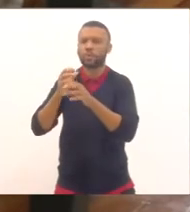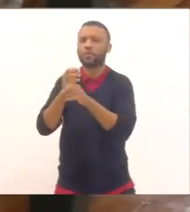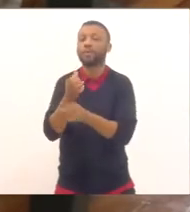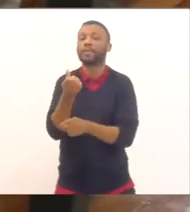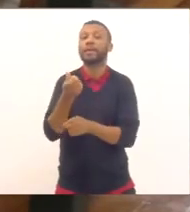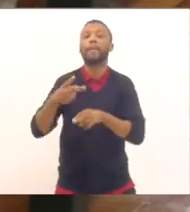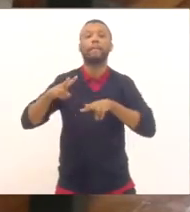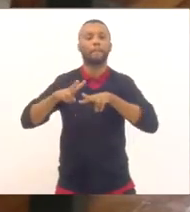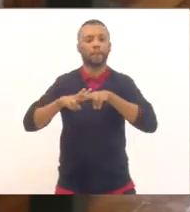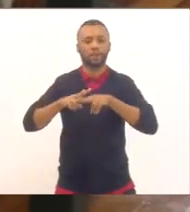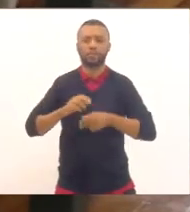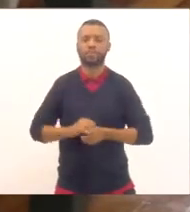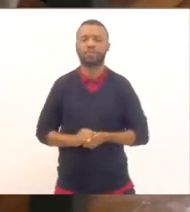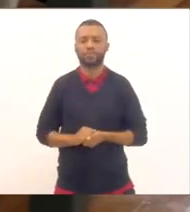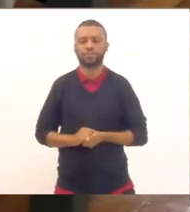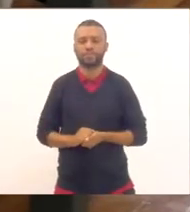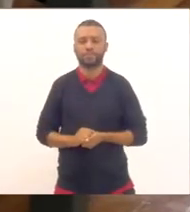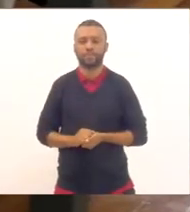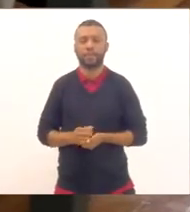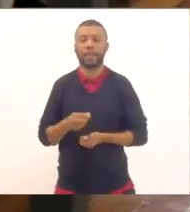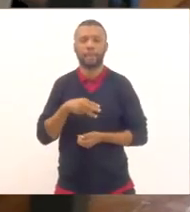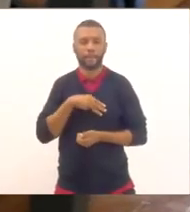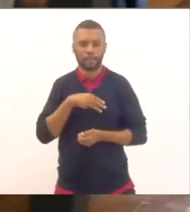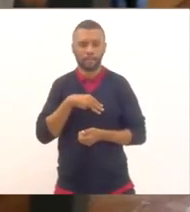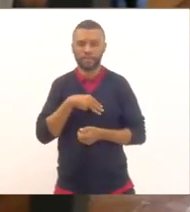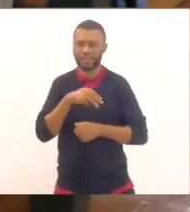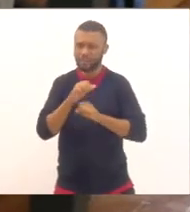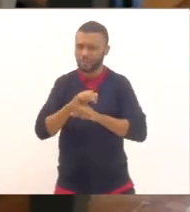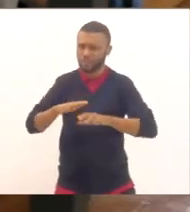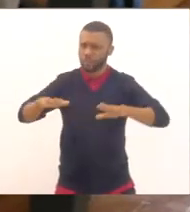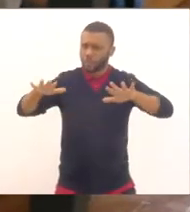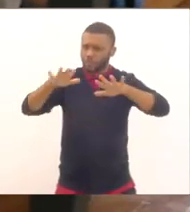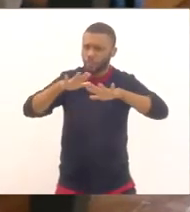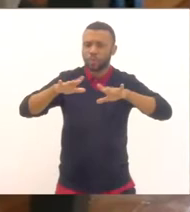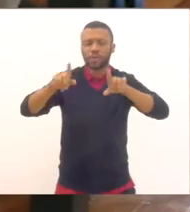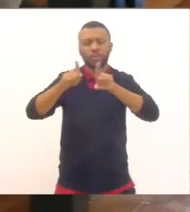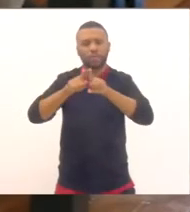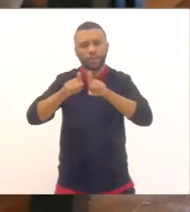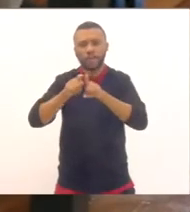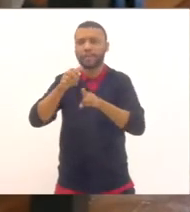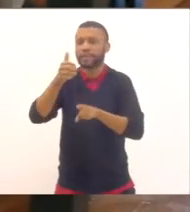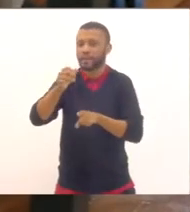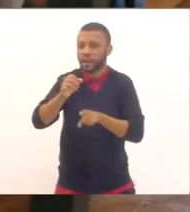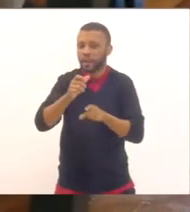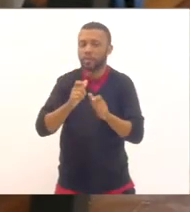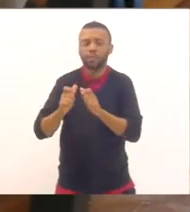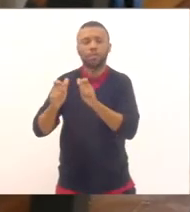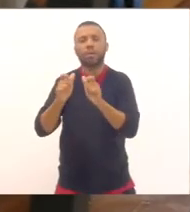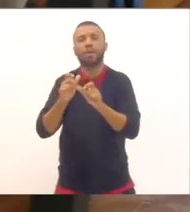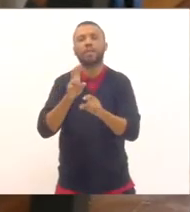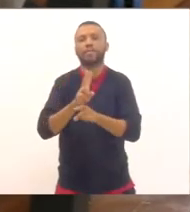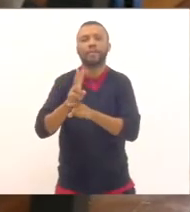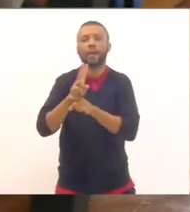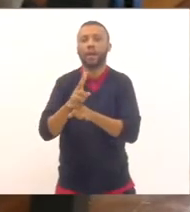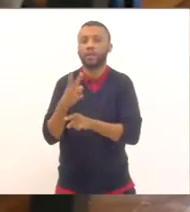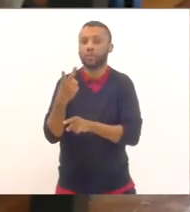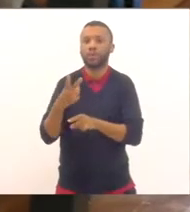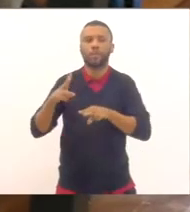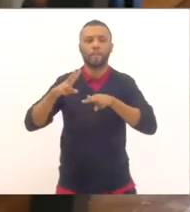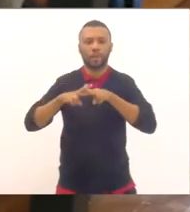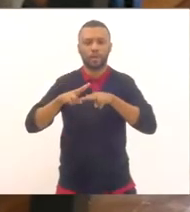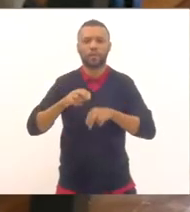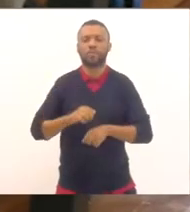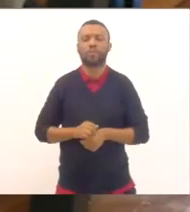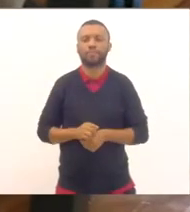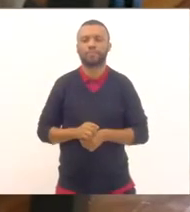presos fizemos uma Madureira toda a região de Madureira 10 de uma caixa fiscalizado dois presos